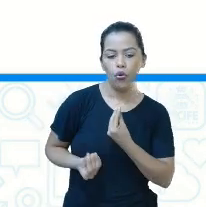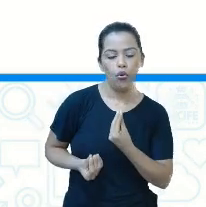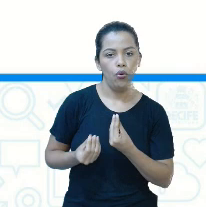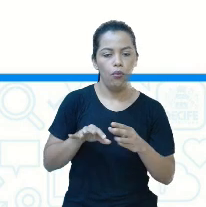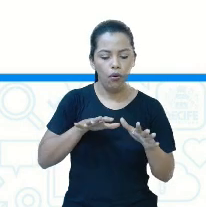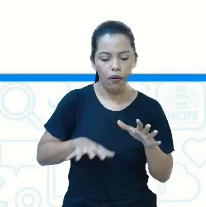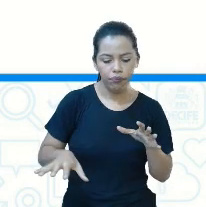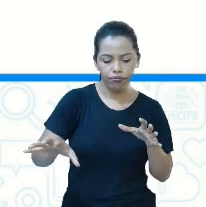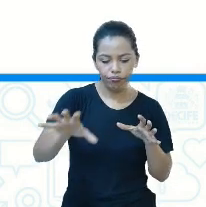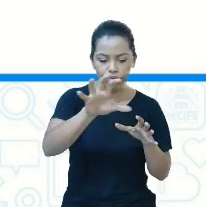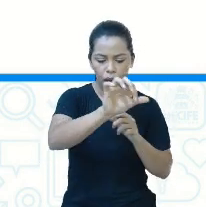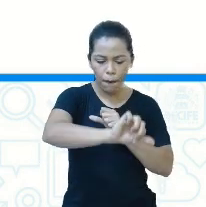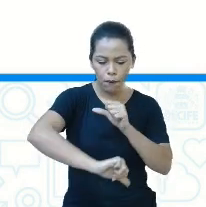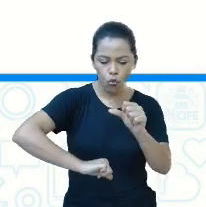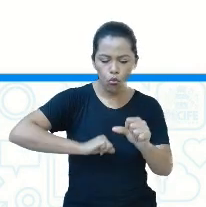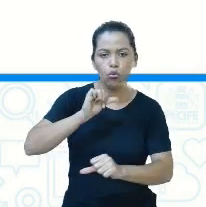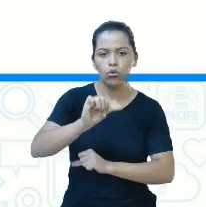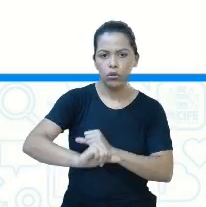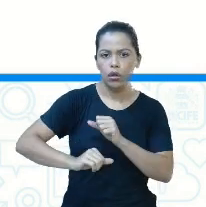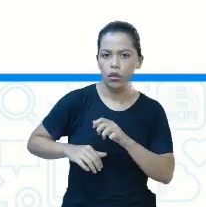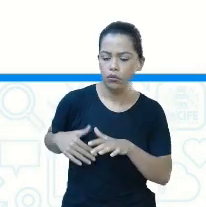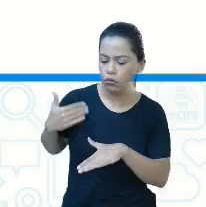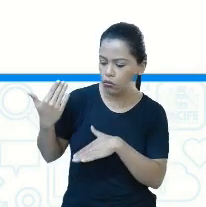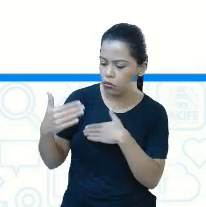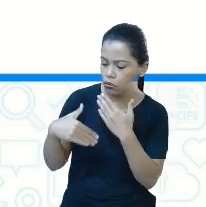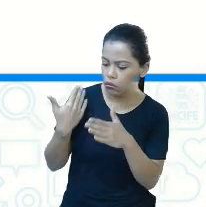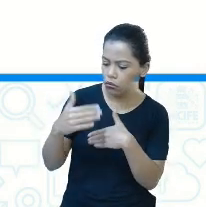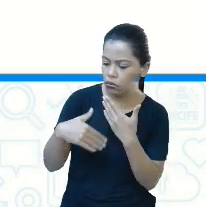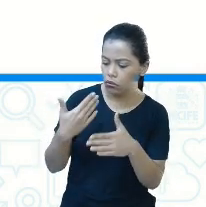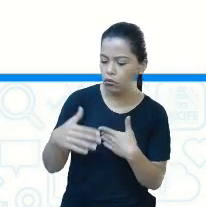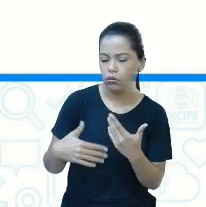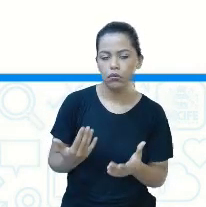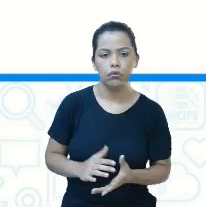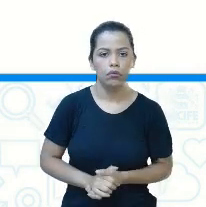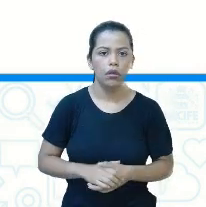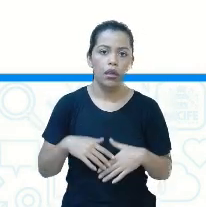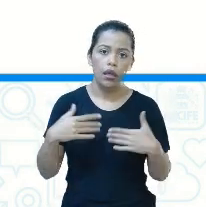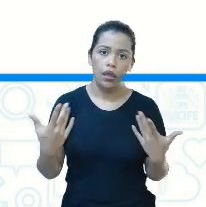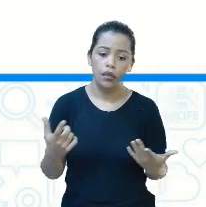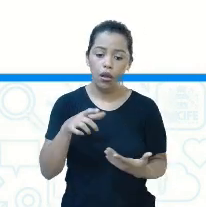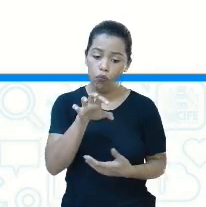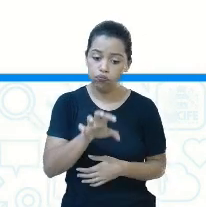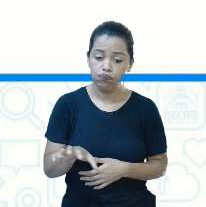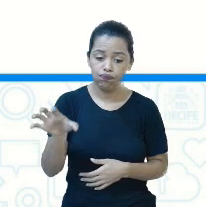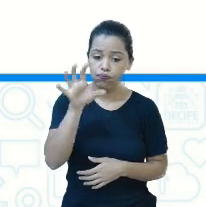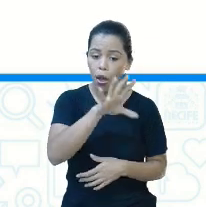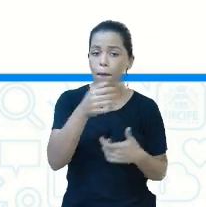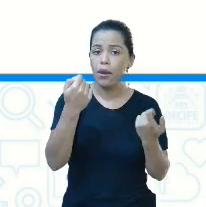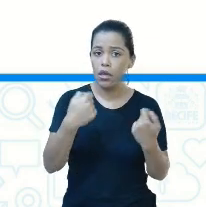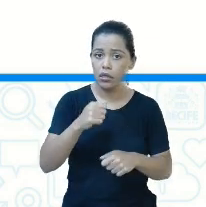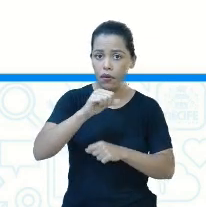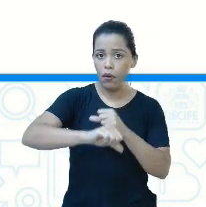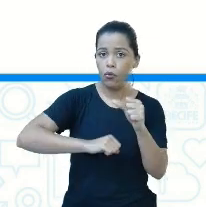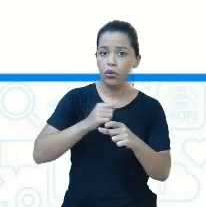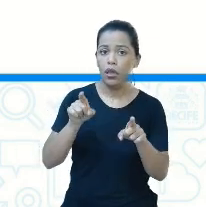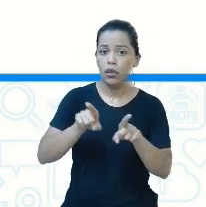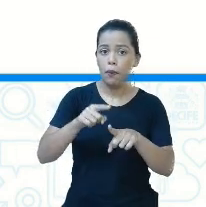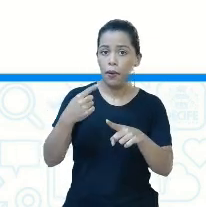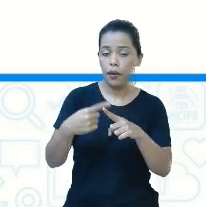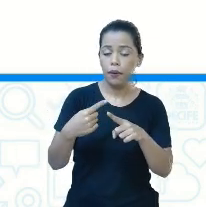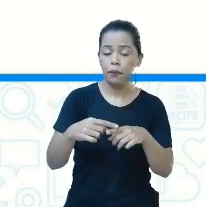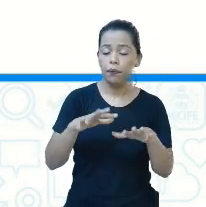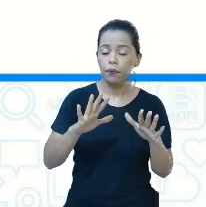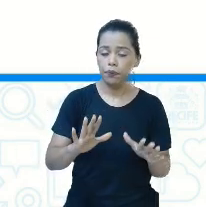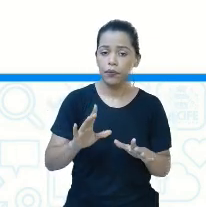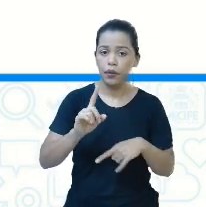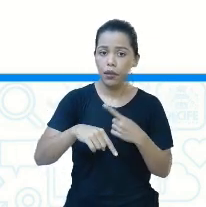do tempo, as divisões regionais não poderiam permanecer iguais, ou seja, lá no início, como a gente